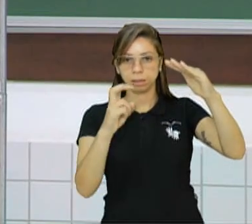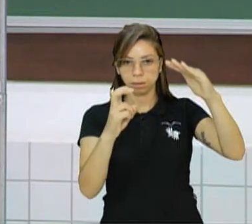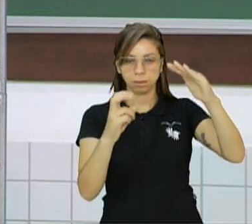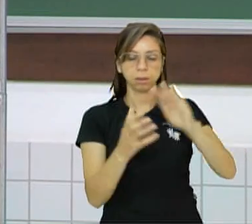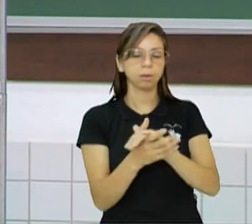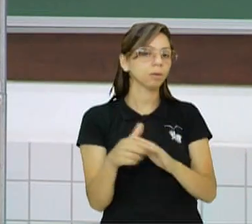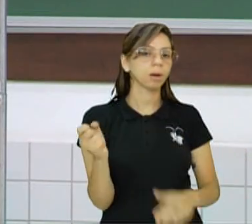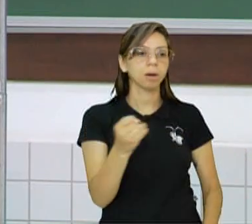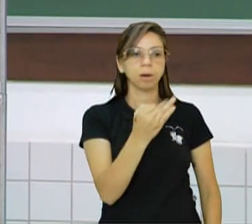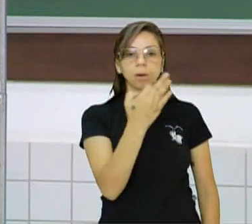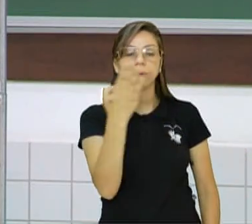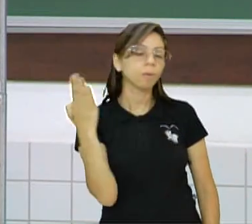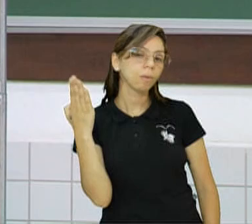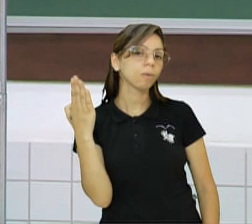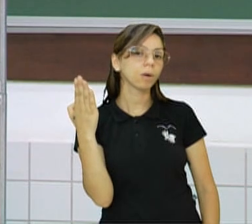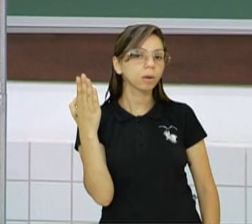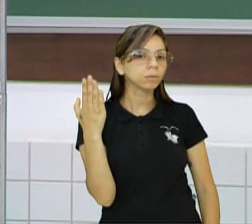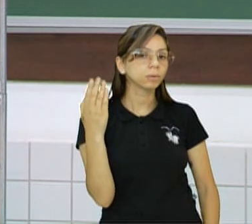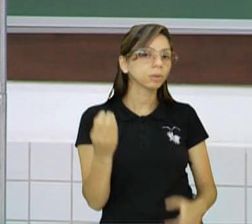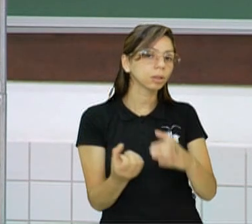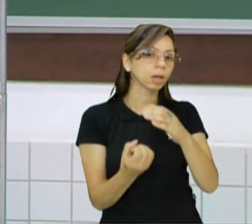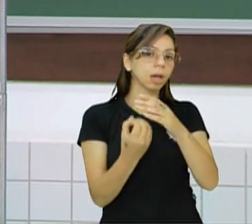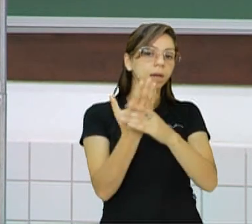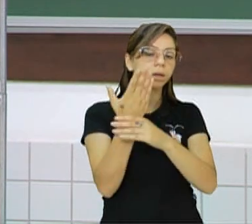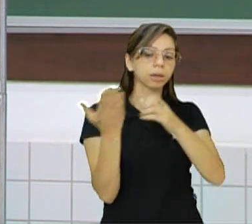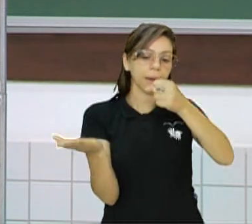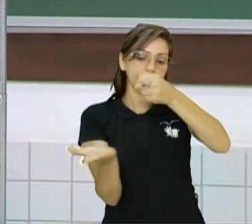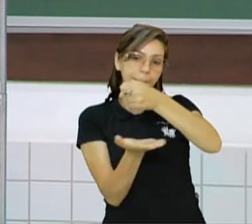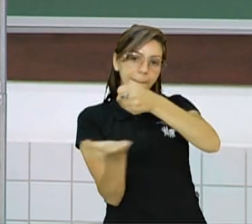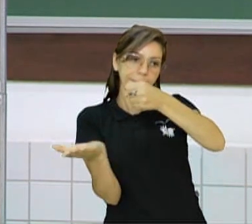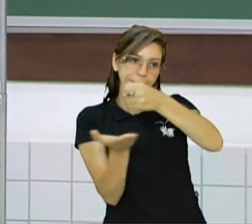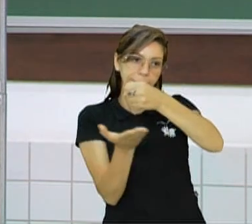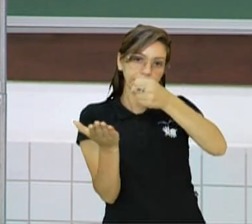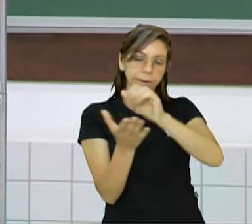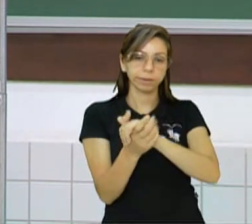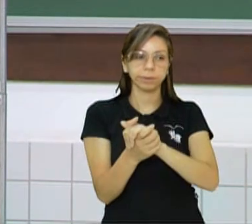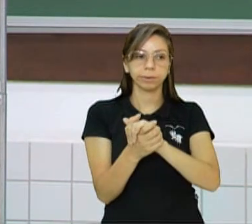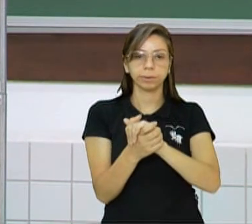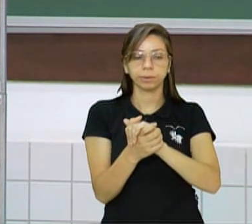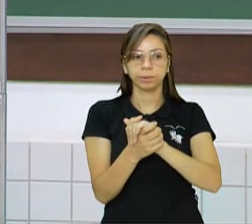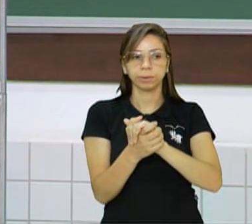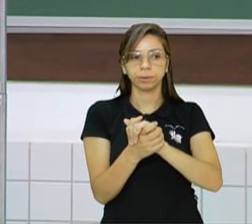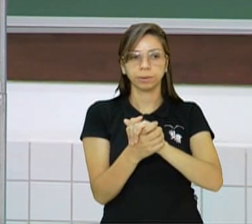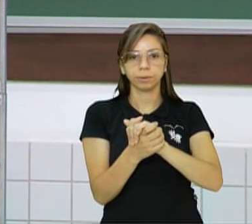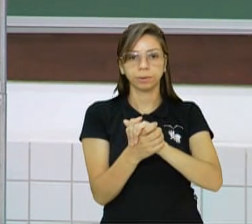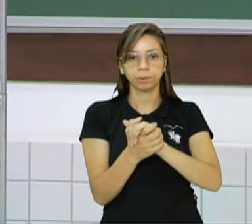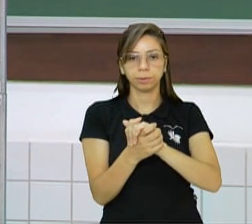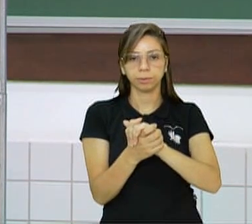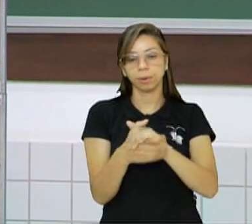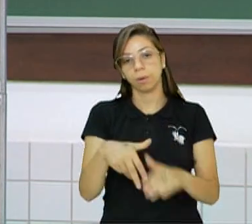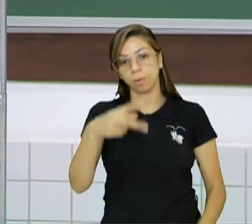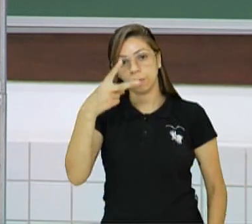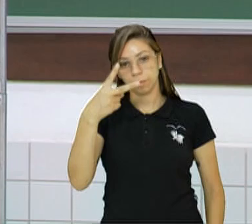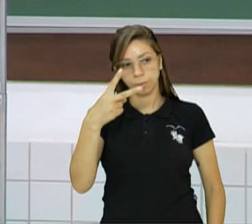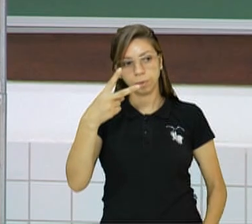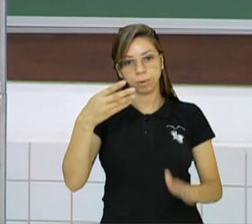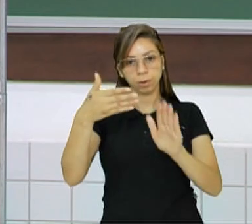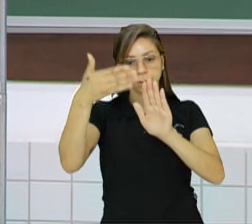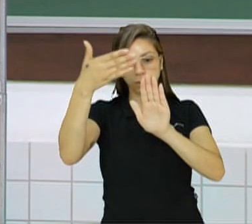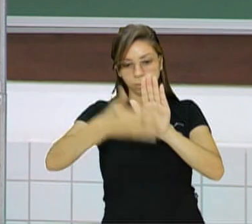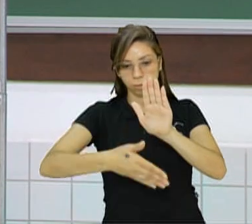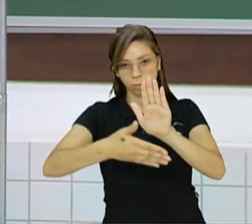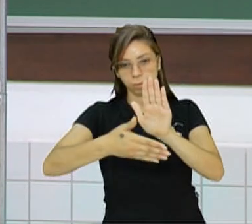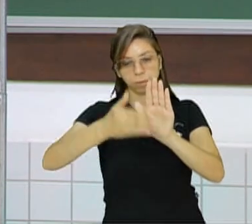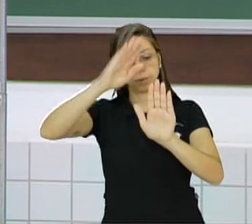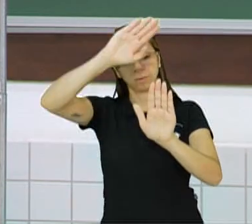quantos pentágonos que formam as nossas bases? 2, um que está aqui na frente e o outro que está aqui atrás,